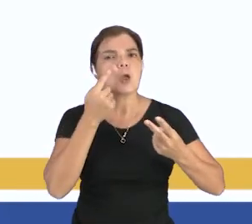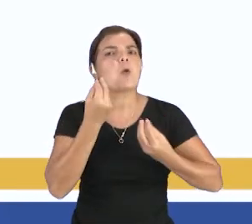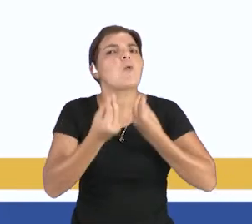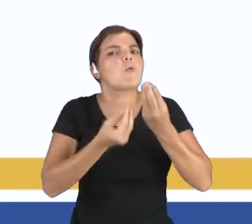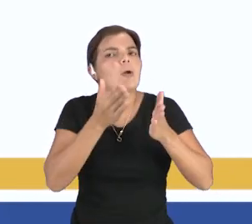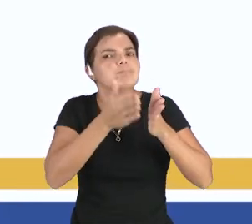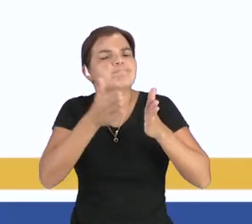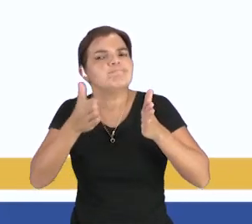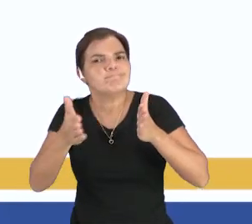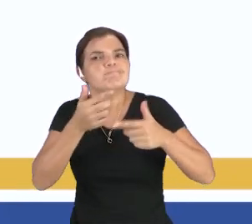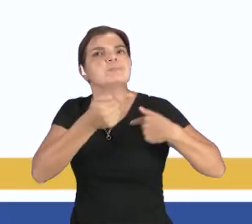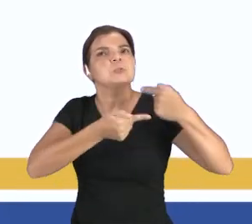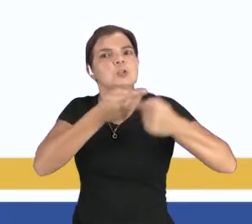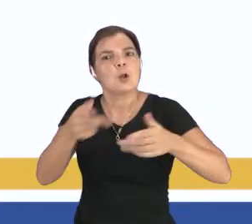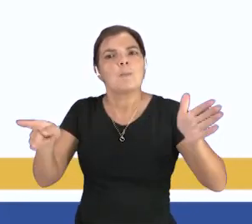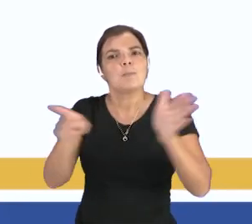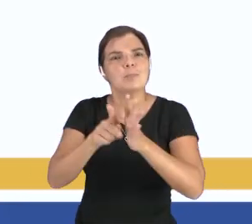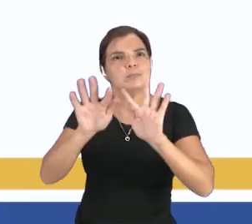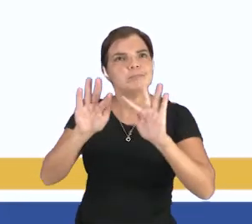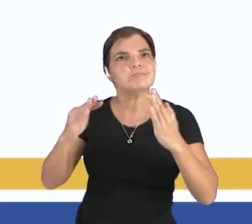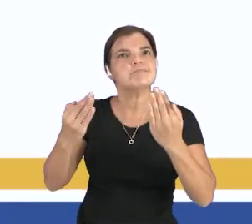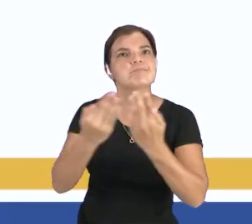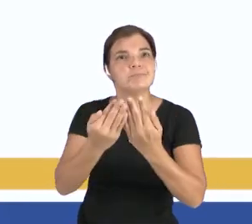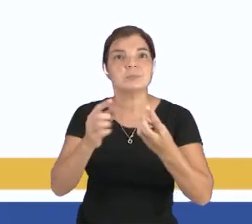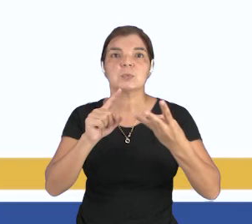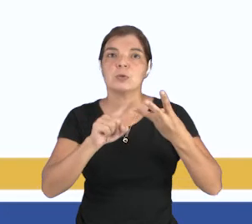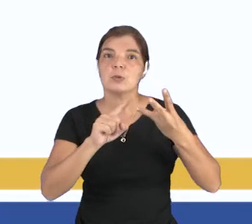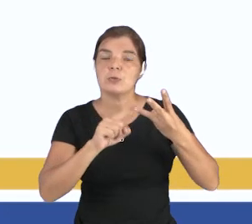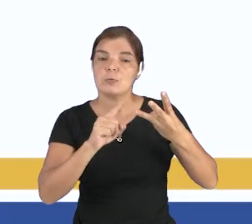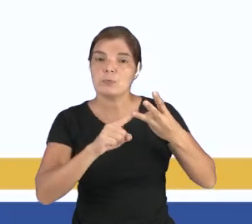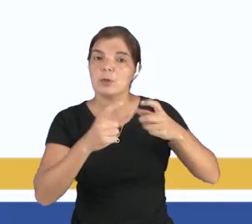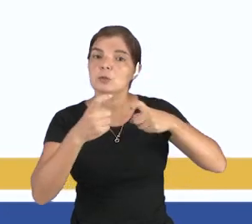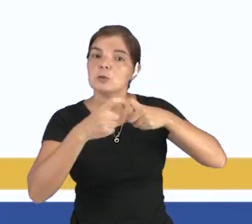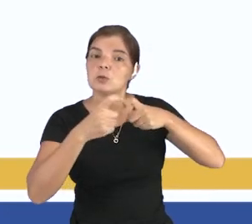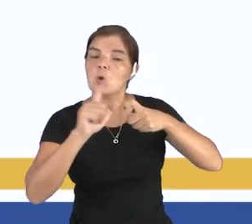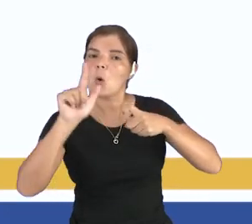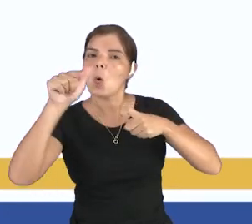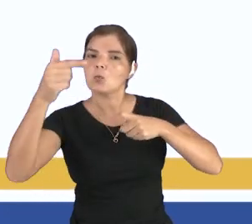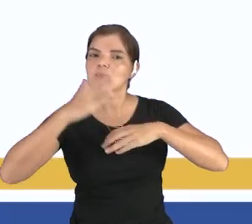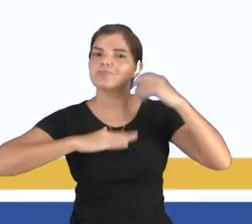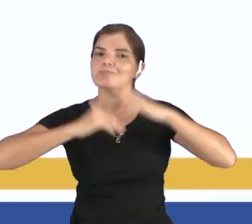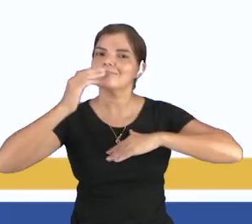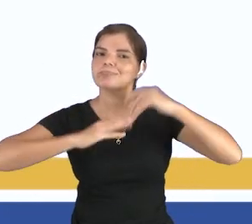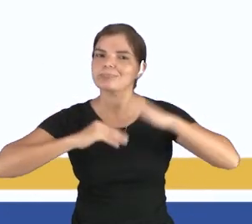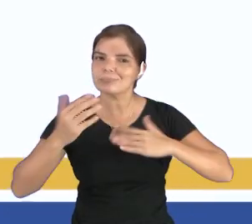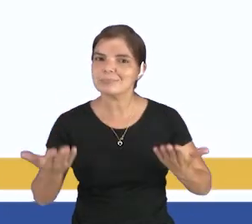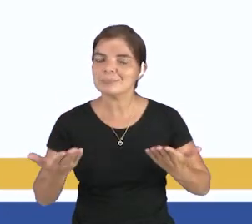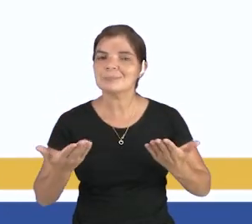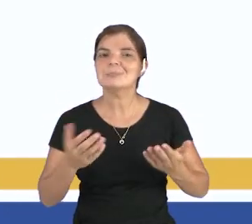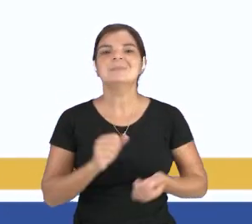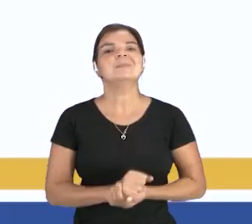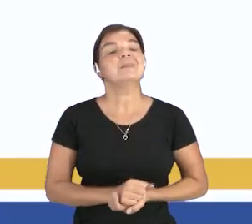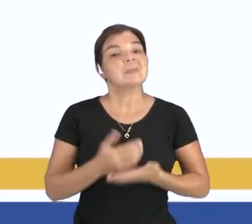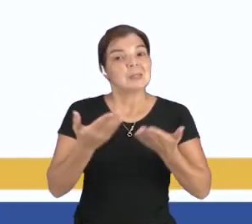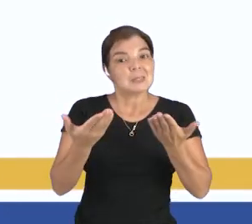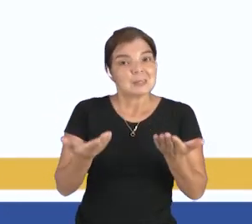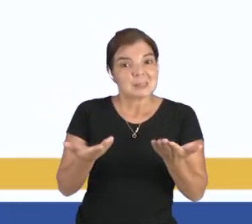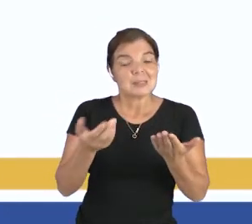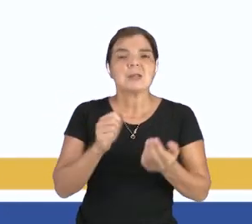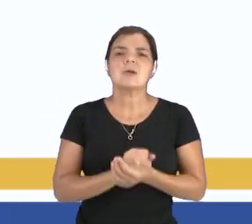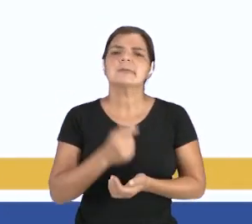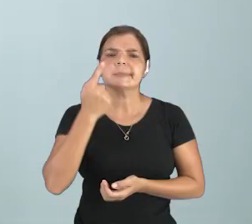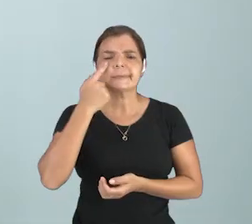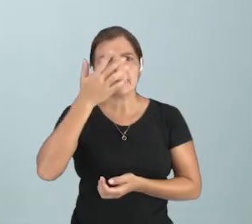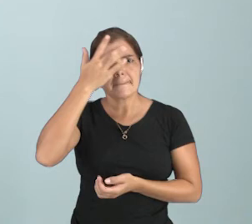herança naquela família específica. E o terceiro, consultar outras especialidades médicas, né? Então, a partir do que